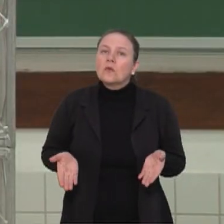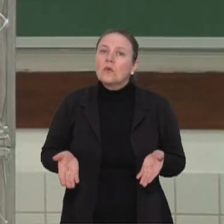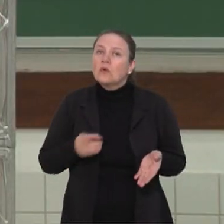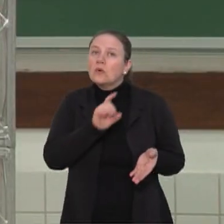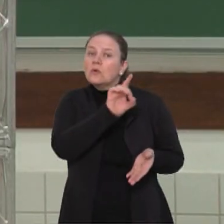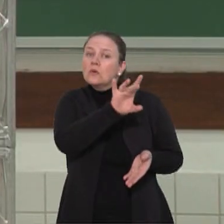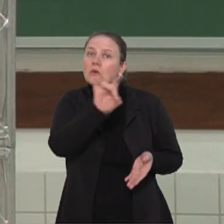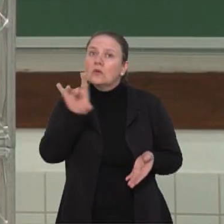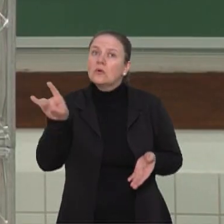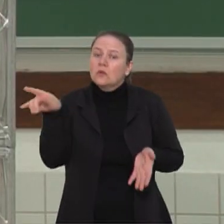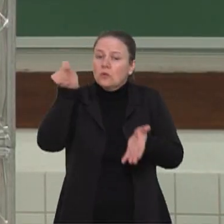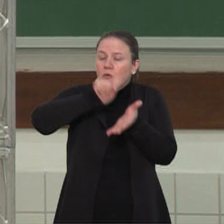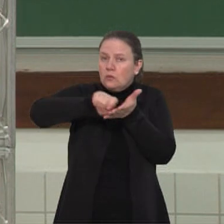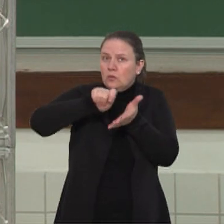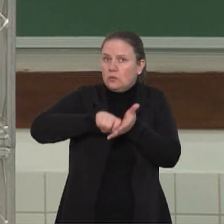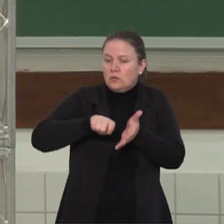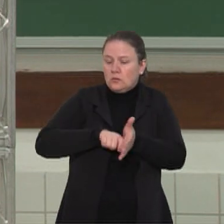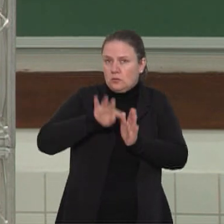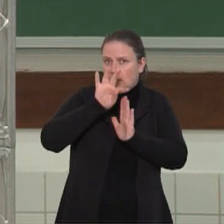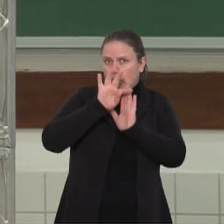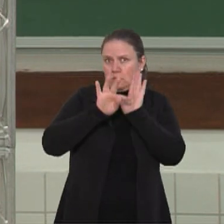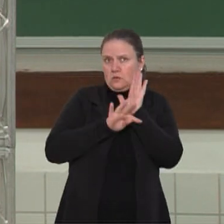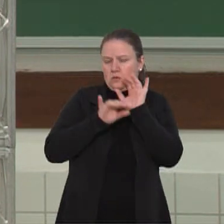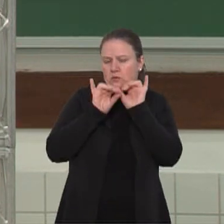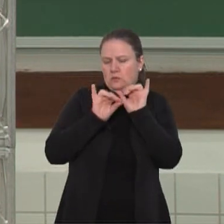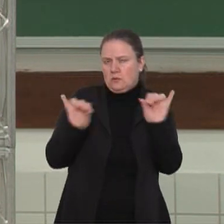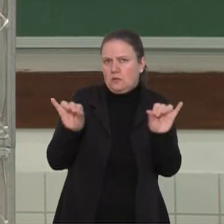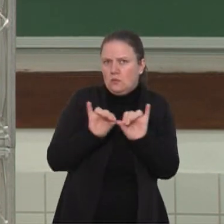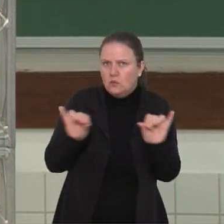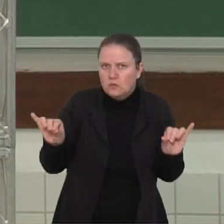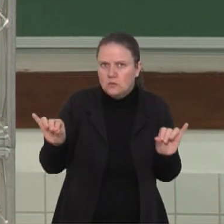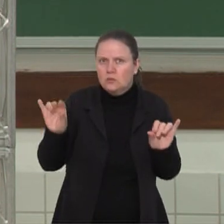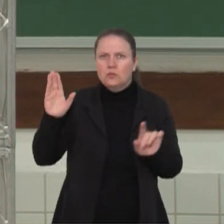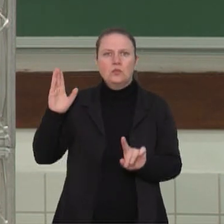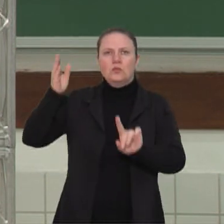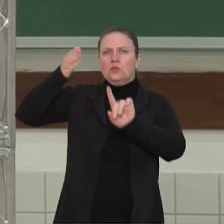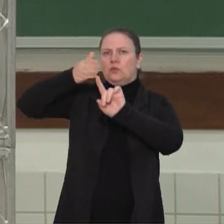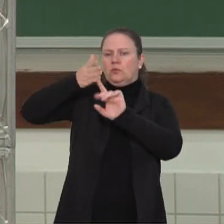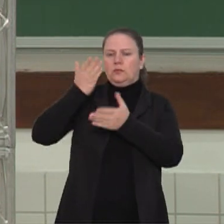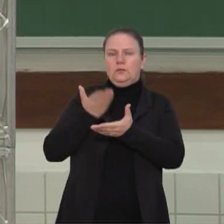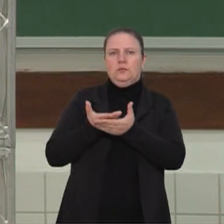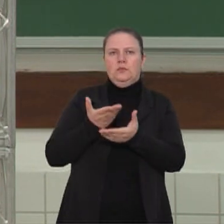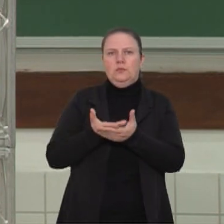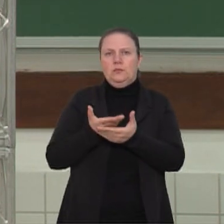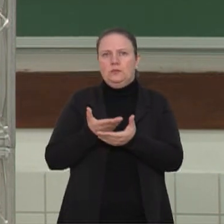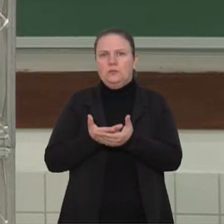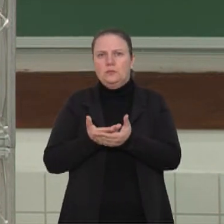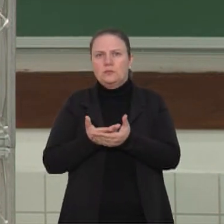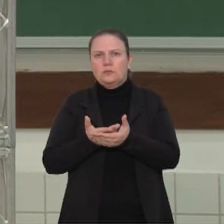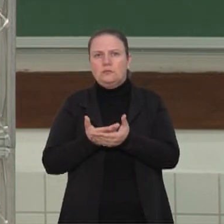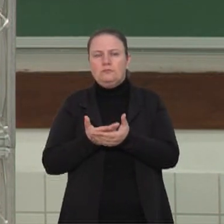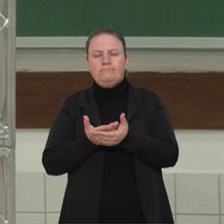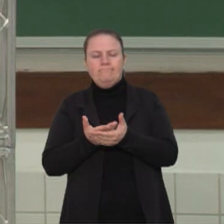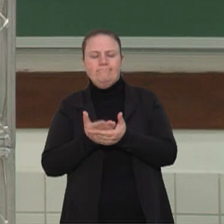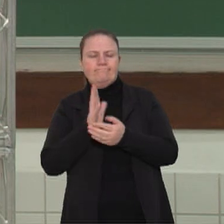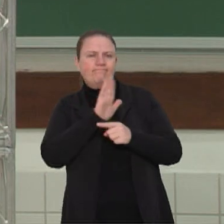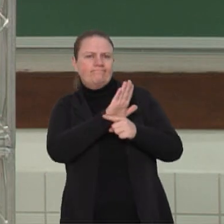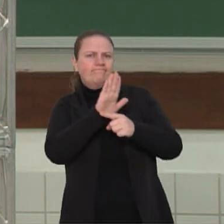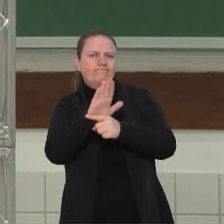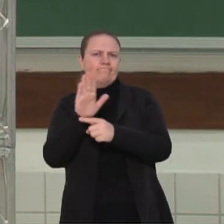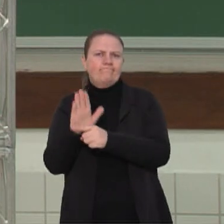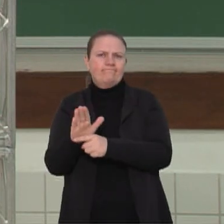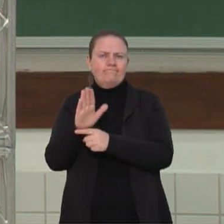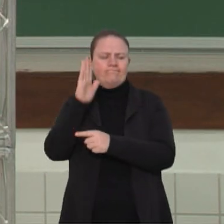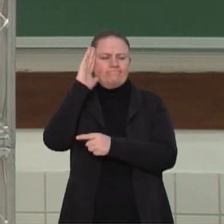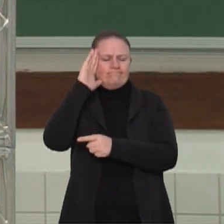vão produzir um texto informativo. O objetivo da aula é dar mecanismos,